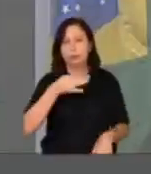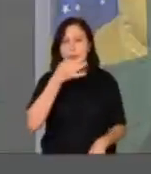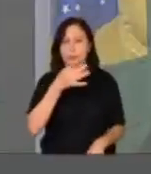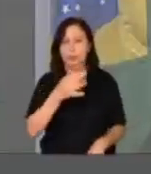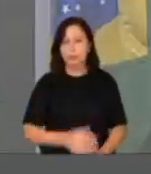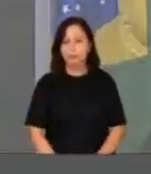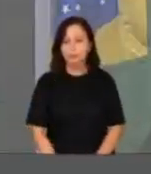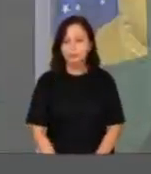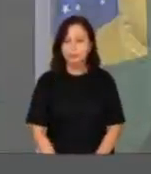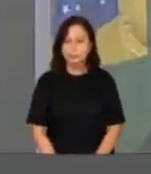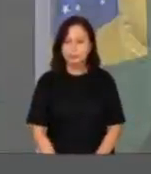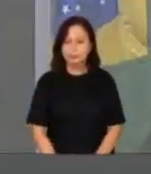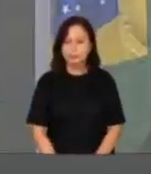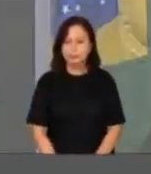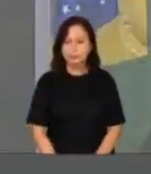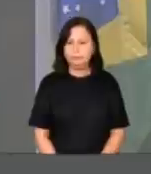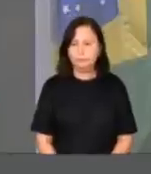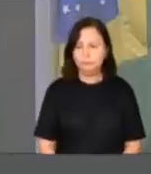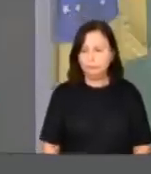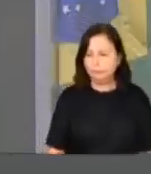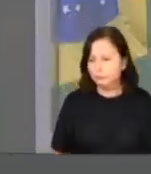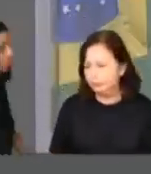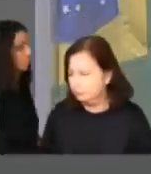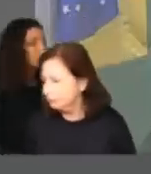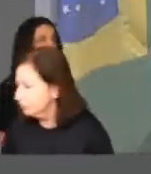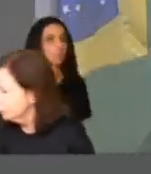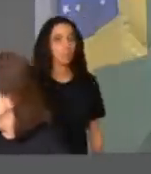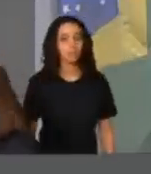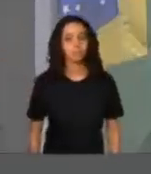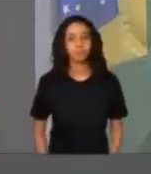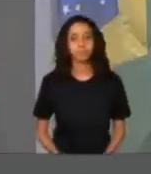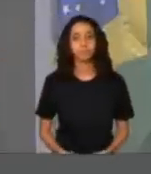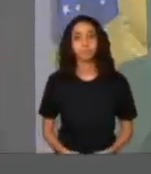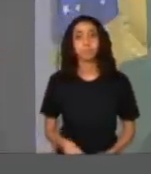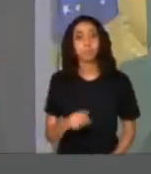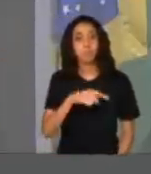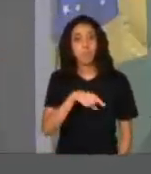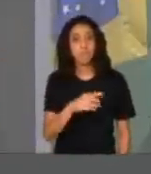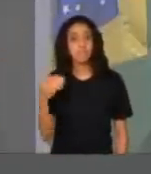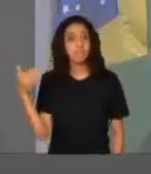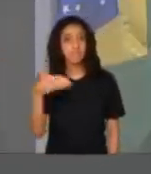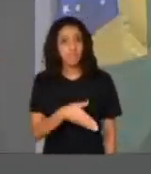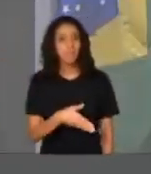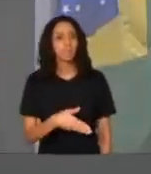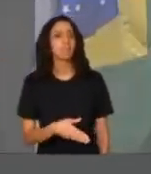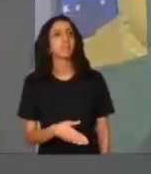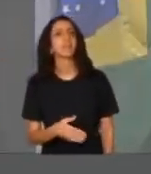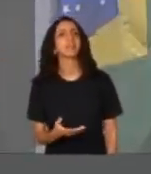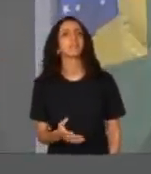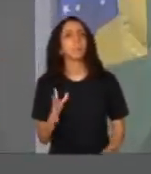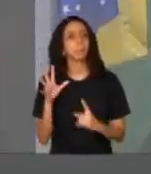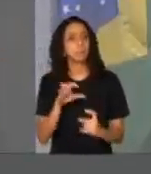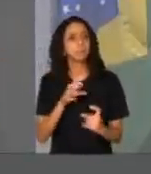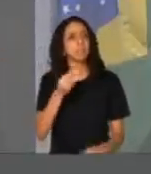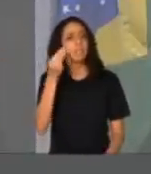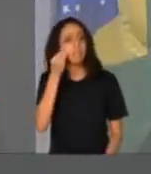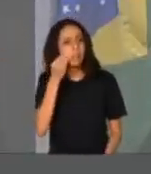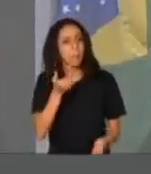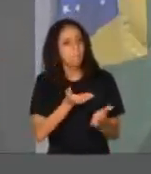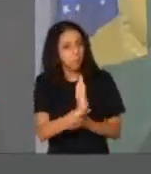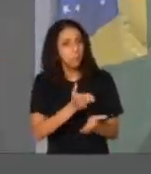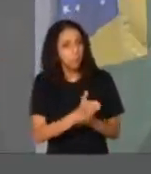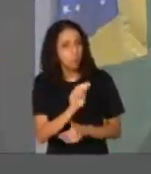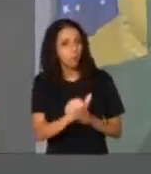partidos de oposição admitem que precisa ser feita a reforma da Previdência, vem aqui até a casa pressionar os parlamentares para aprovar a reforma